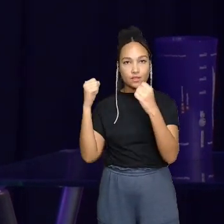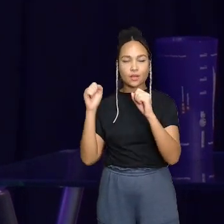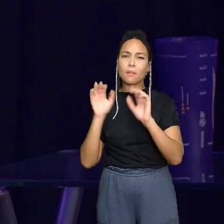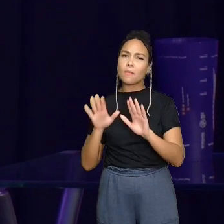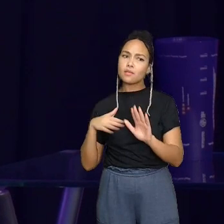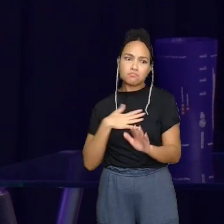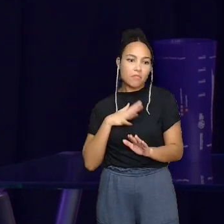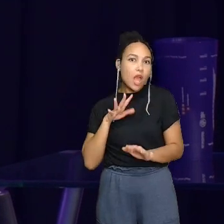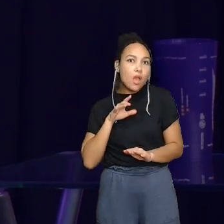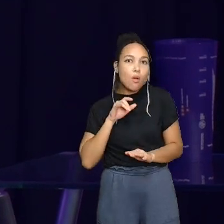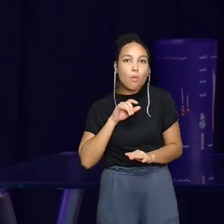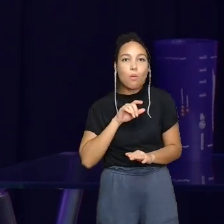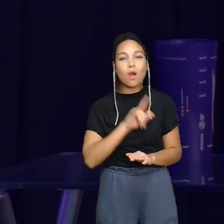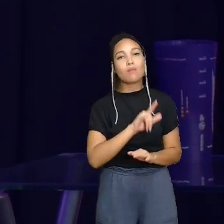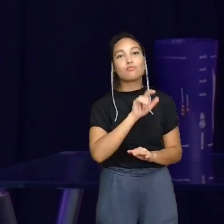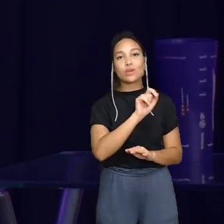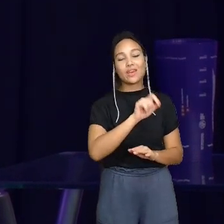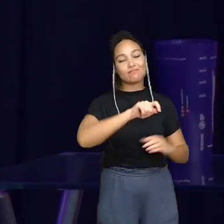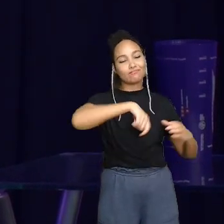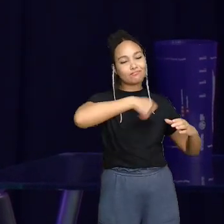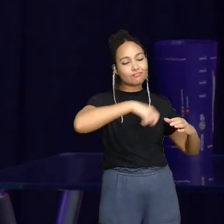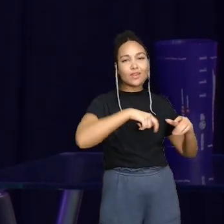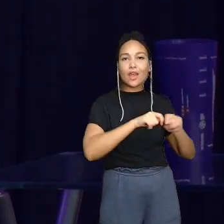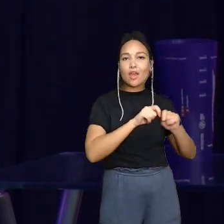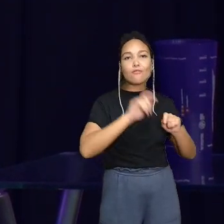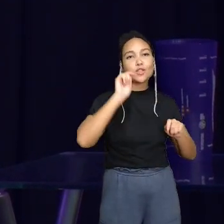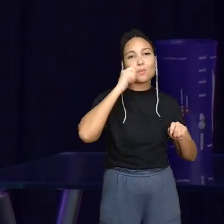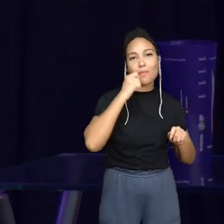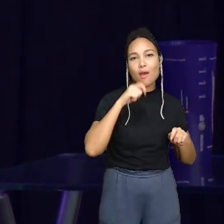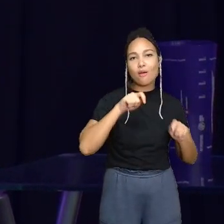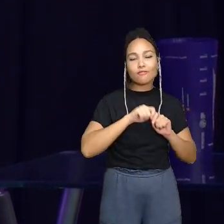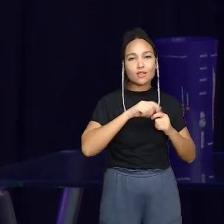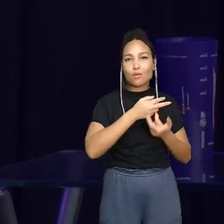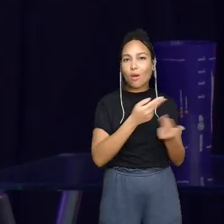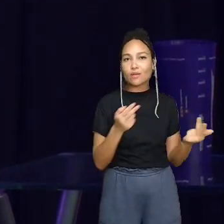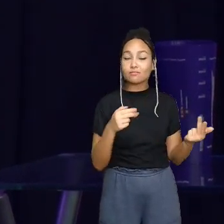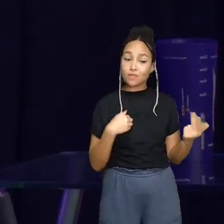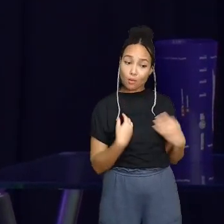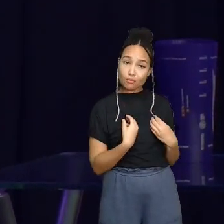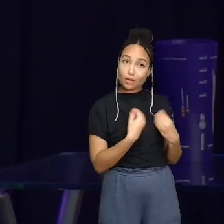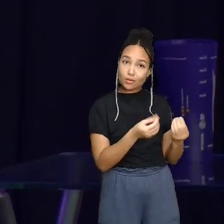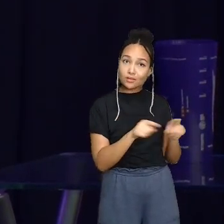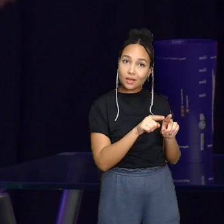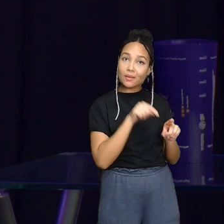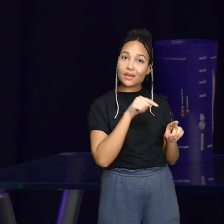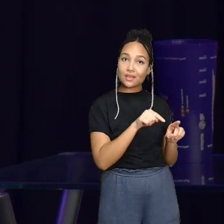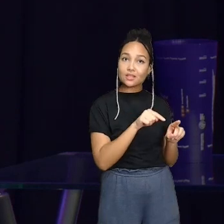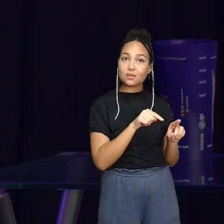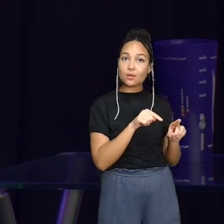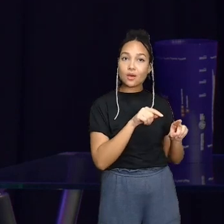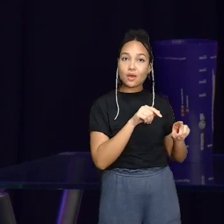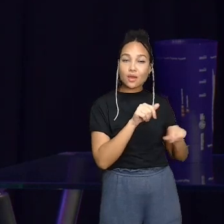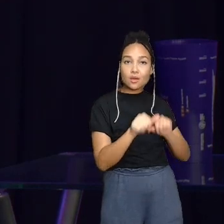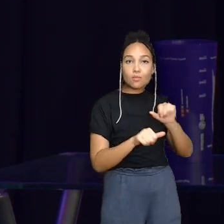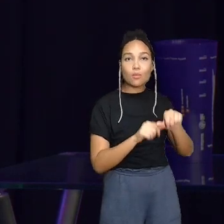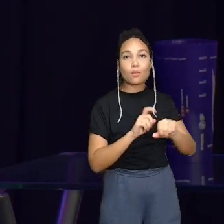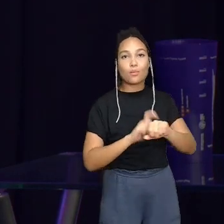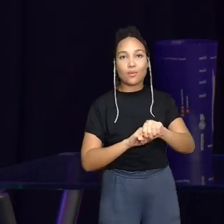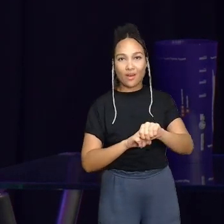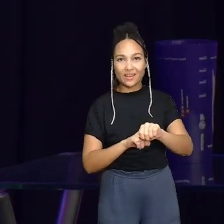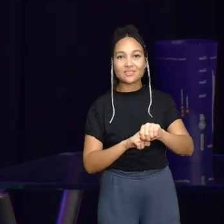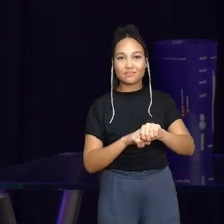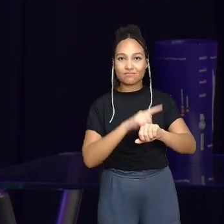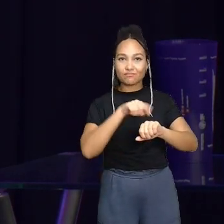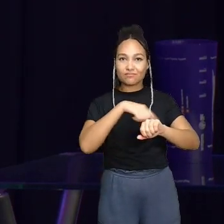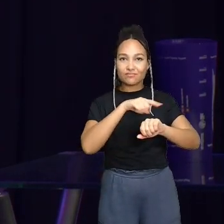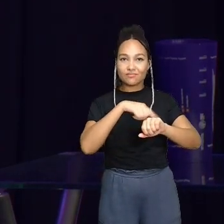eu faço bolos e eu faço pães, então eu ofereço esse serviço e troco por horas. E essas horas eu